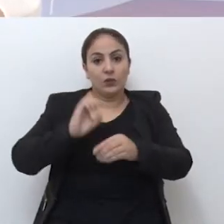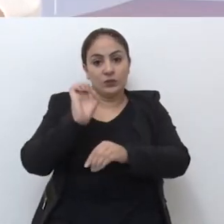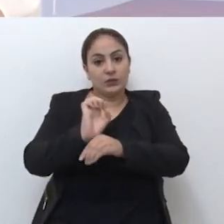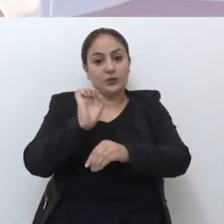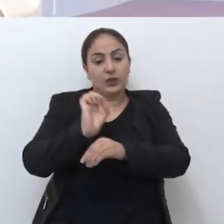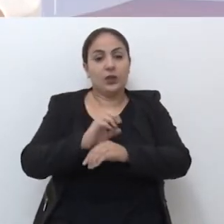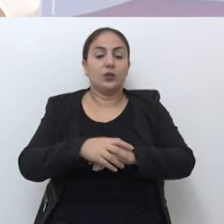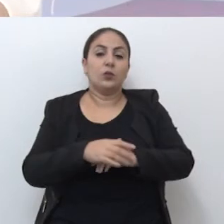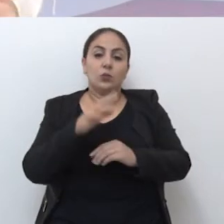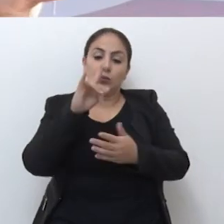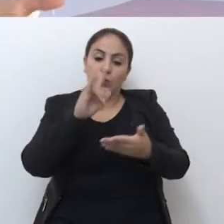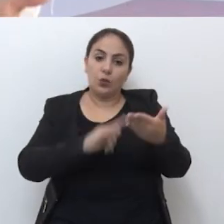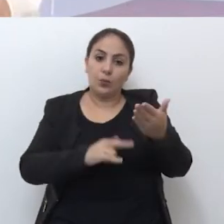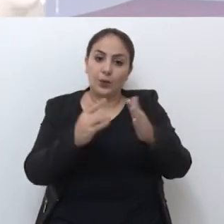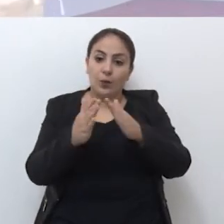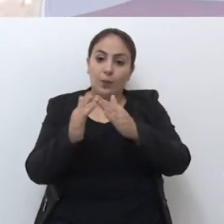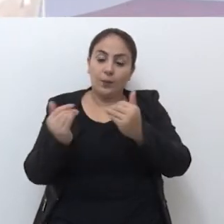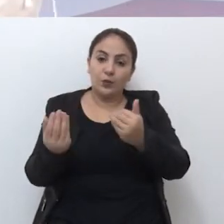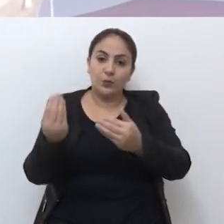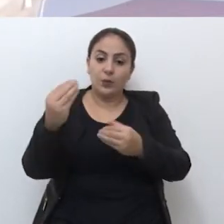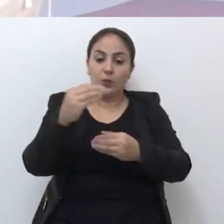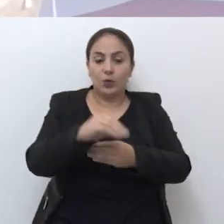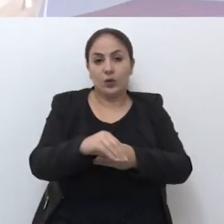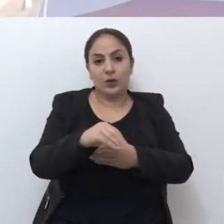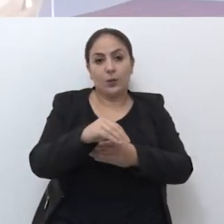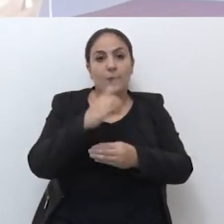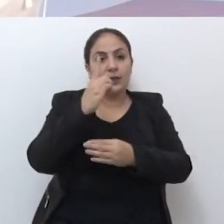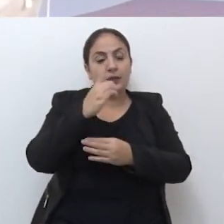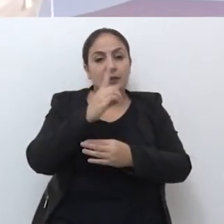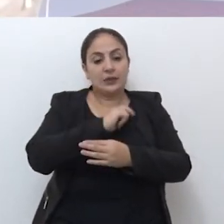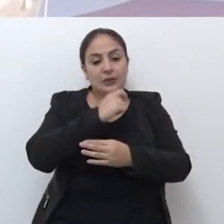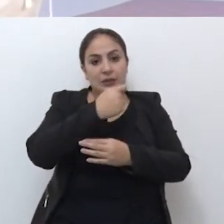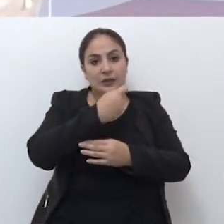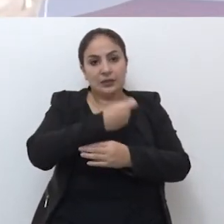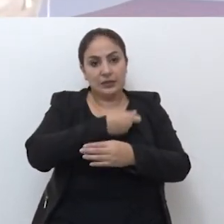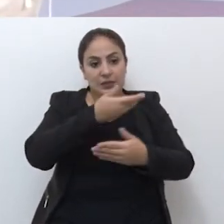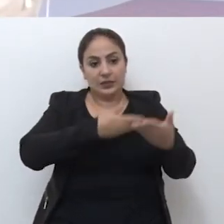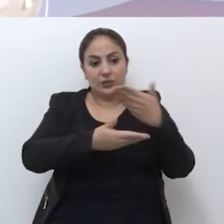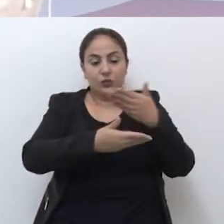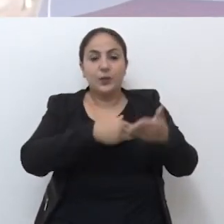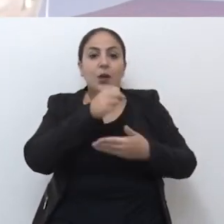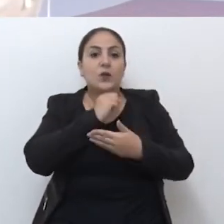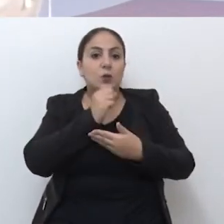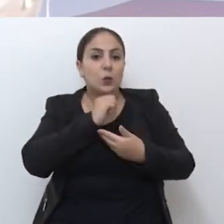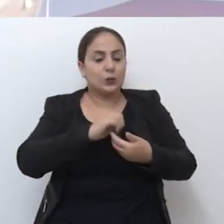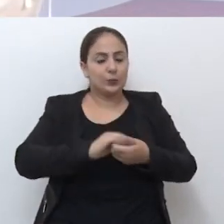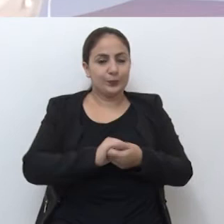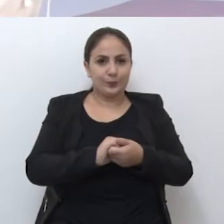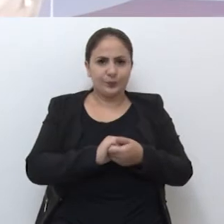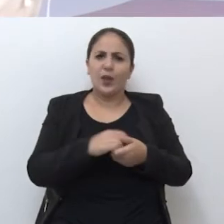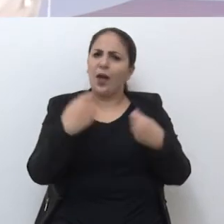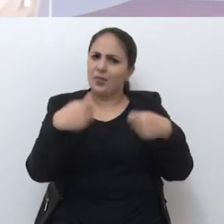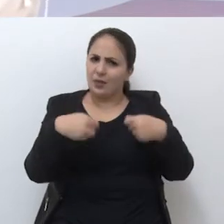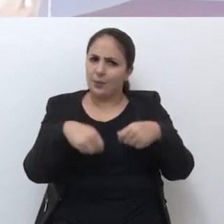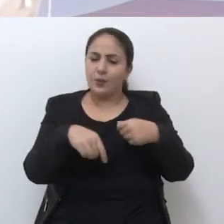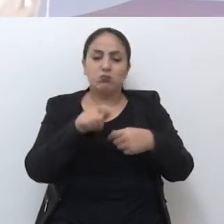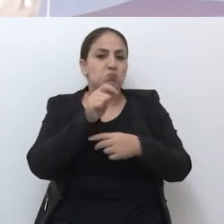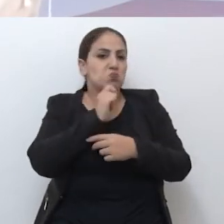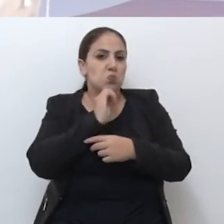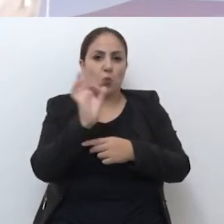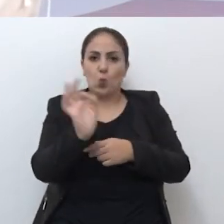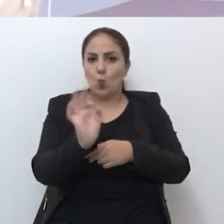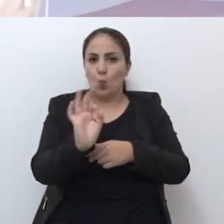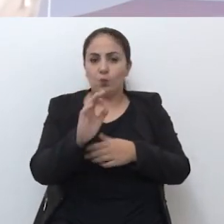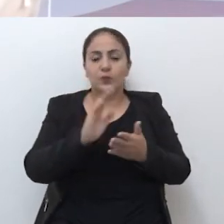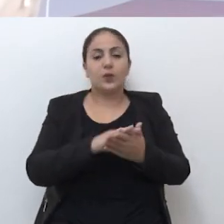ao governo do estado um documento pedindo a instalação de uma delegacia de atendimento ao idoso. Como a demanda